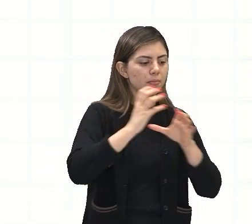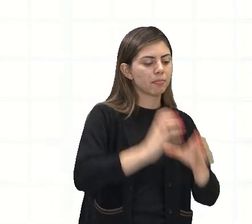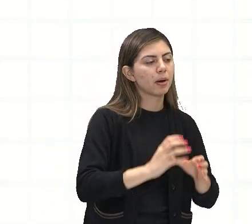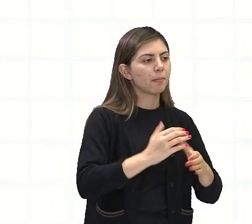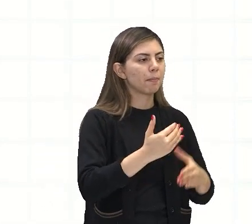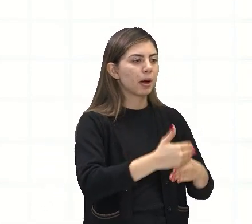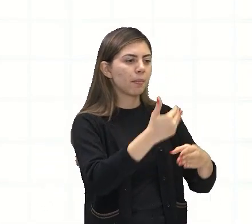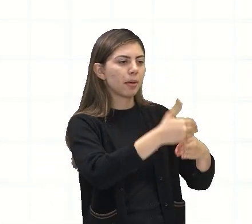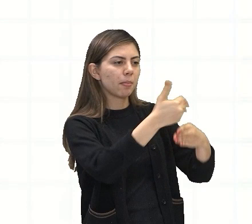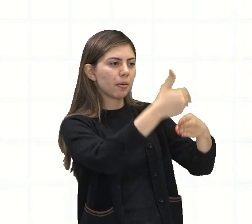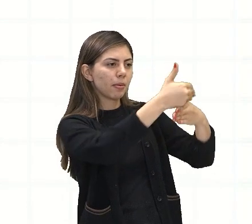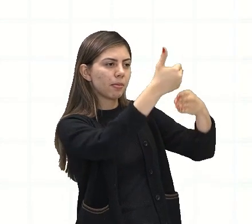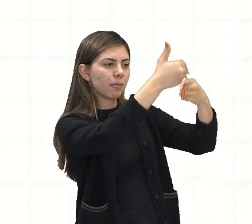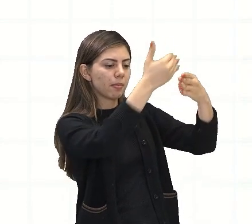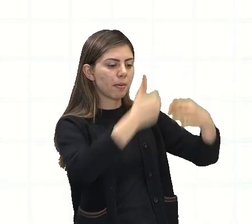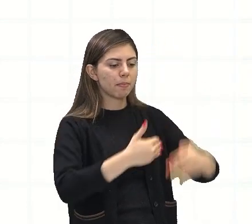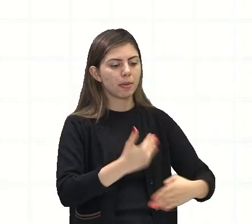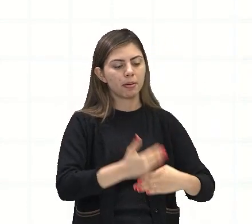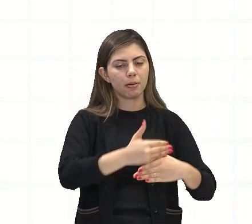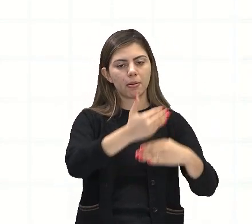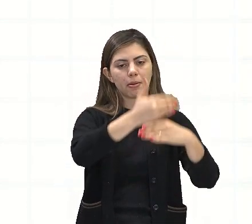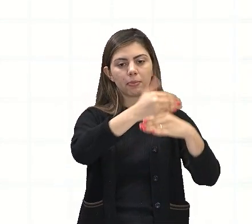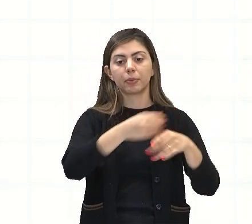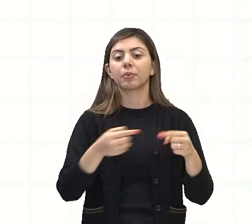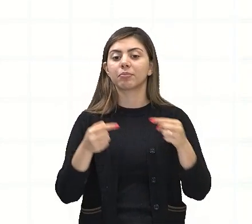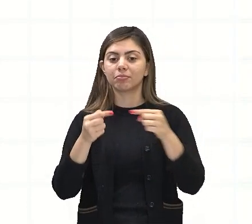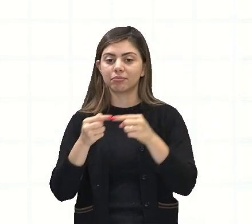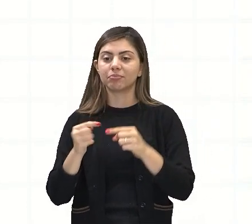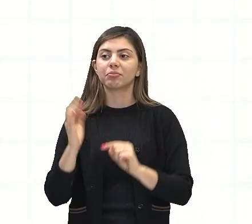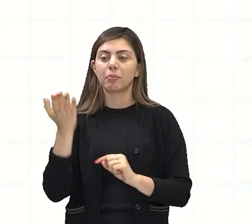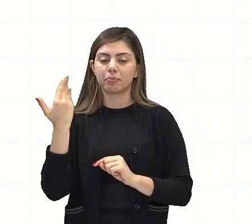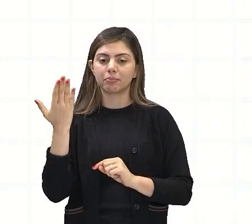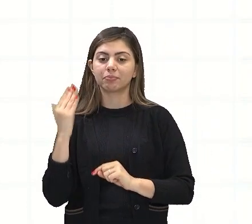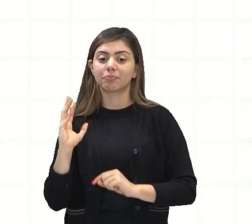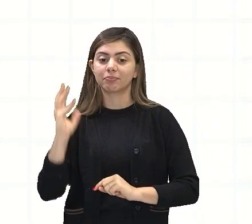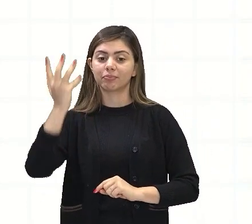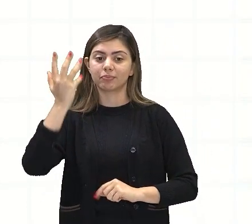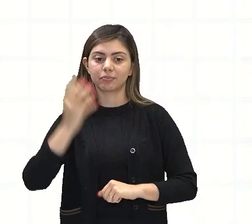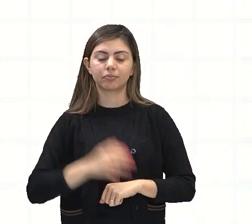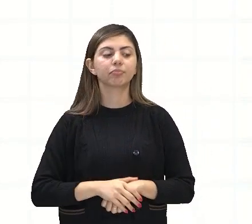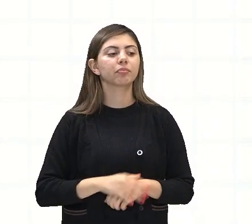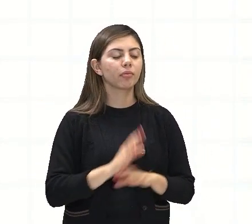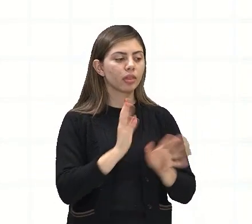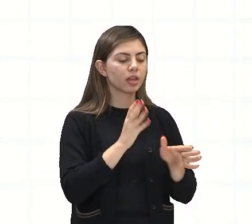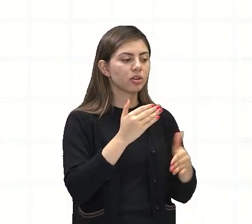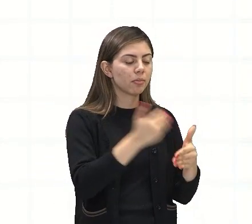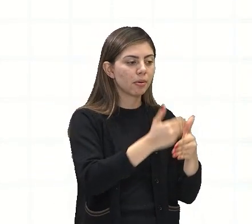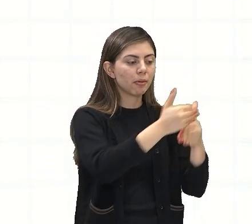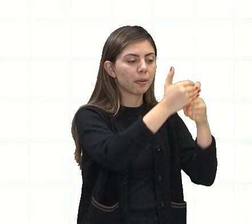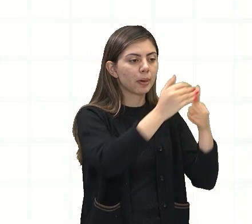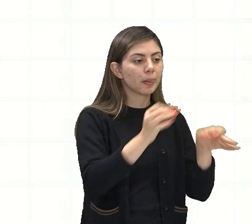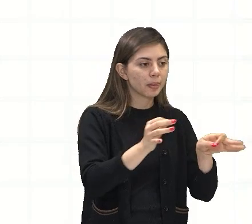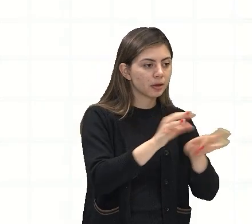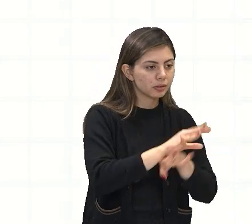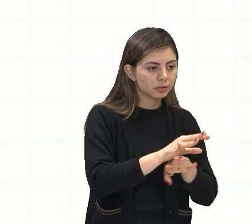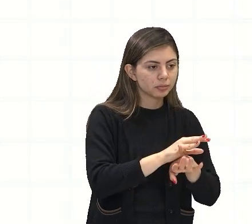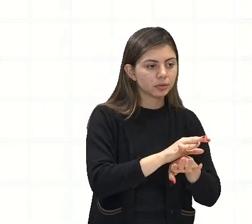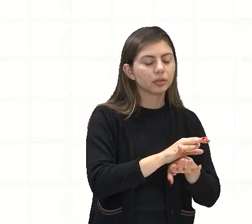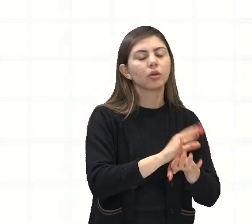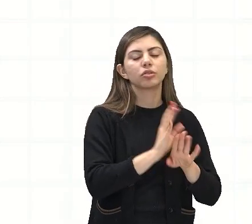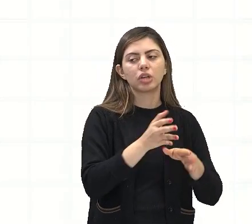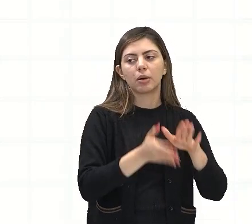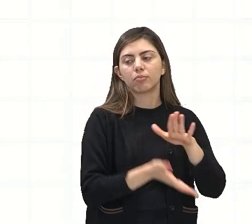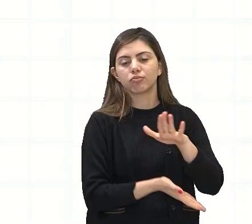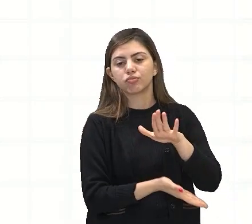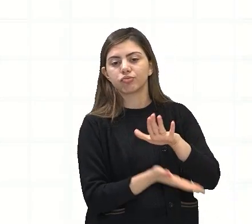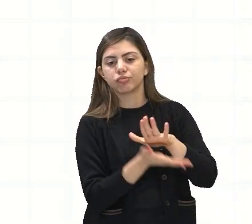perfeito e o verbo construir também no pretérito perfeito. Após ter feito essas ações, ele saiu, olha o verbo sair no